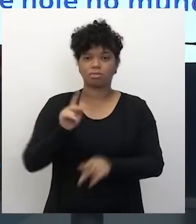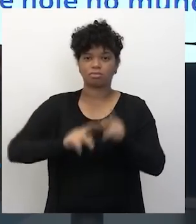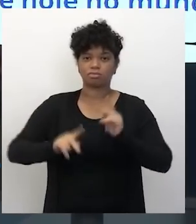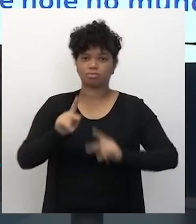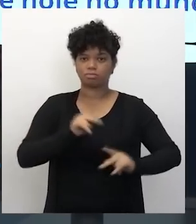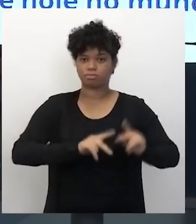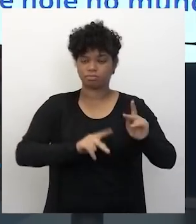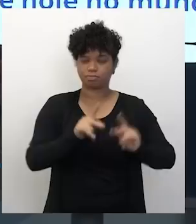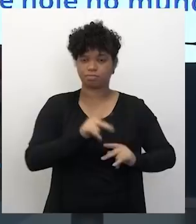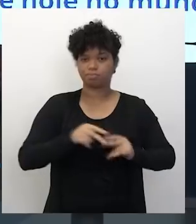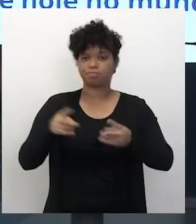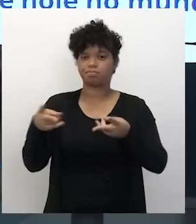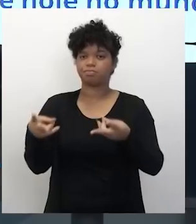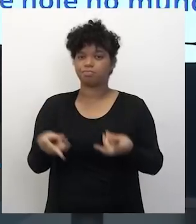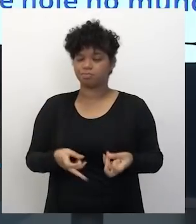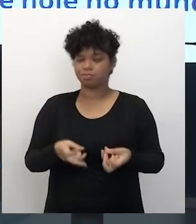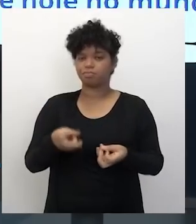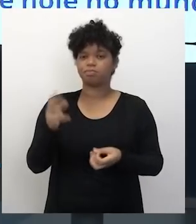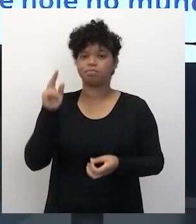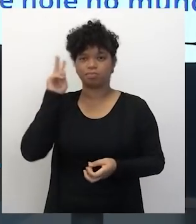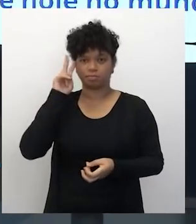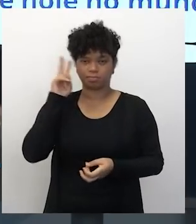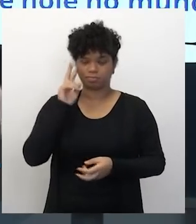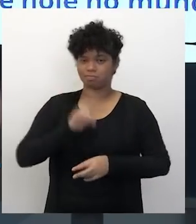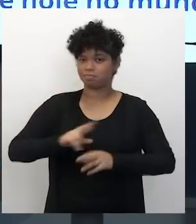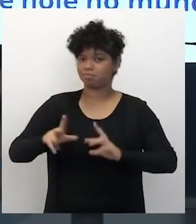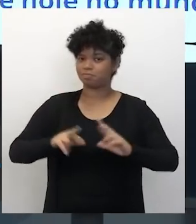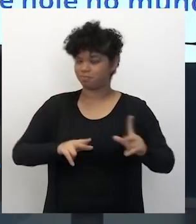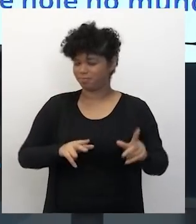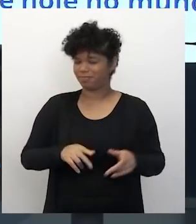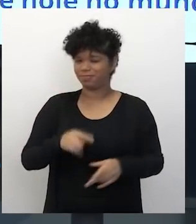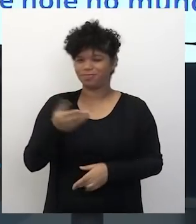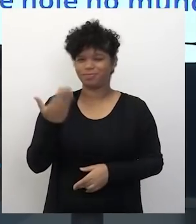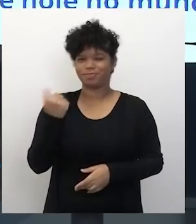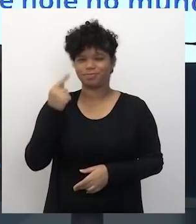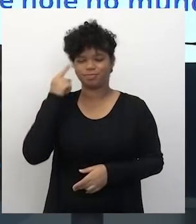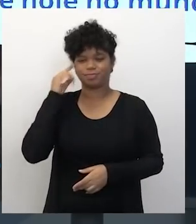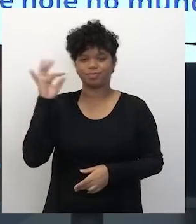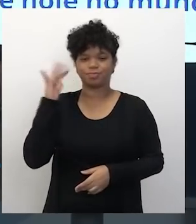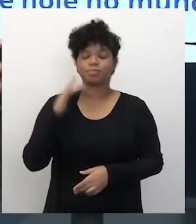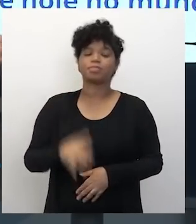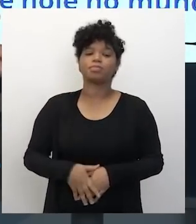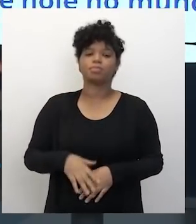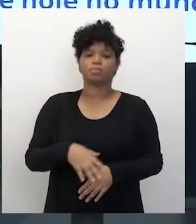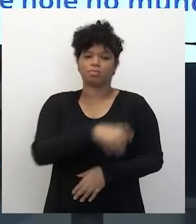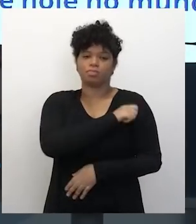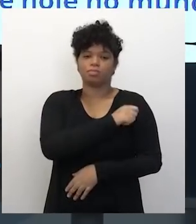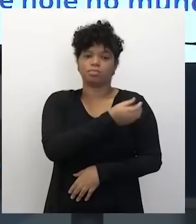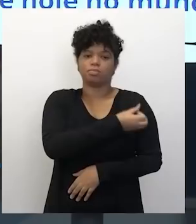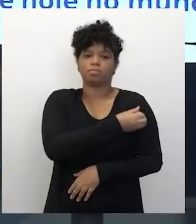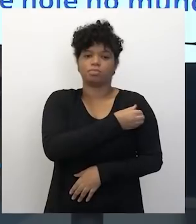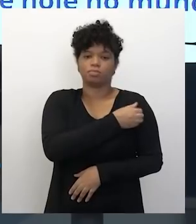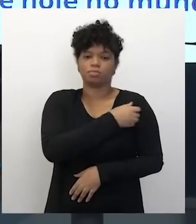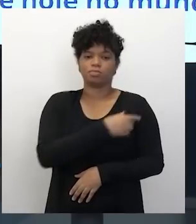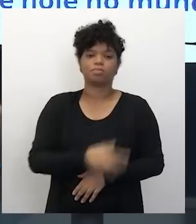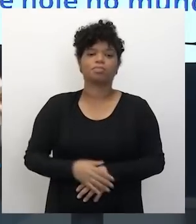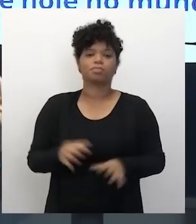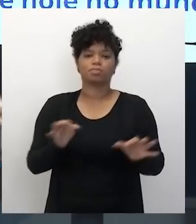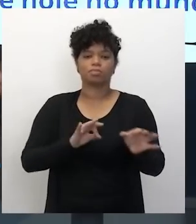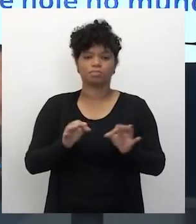de um jeito. E aí, vamos refletir sobre isso. Enquanto o sexto ano está se preparando para responder essa